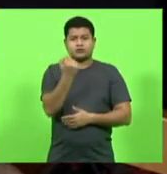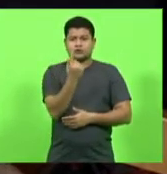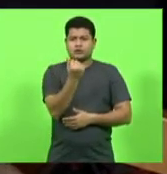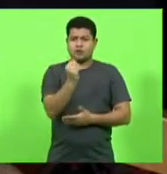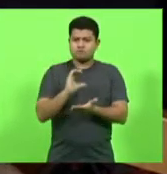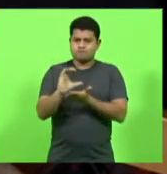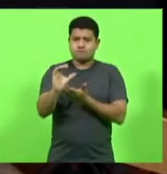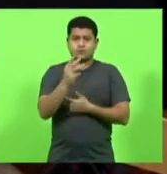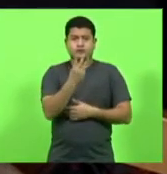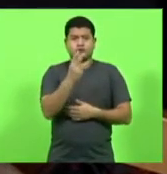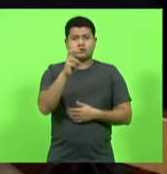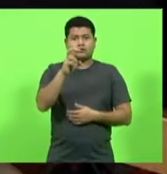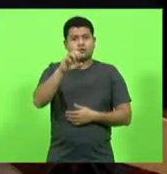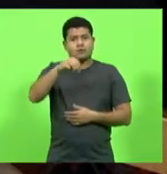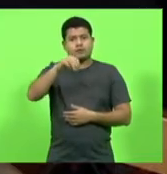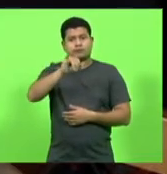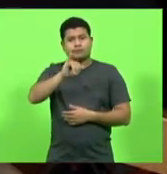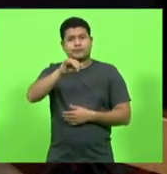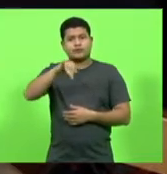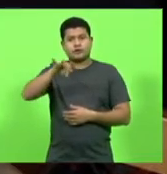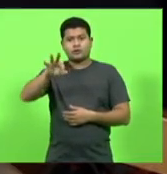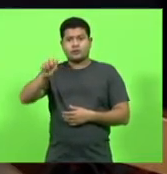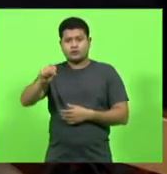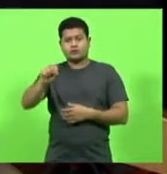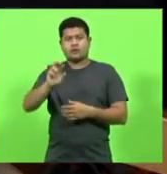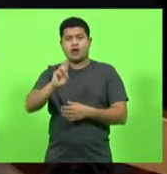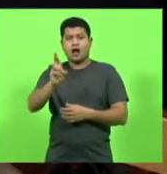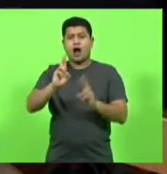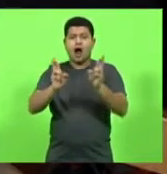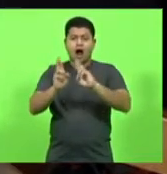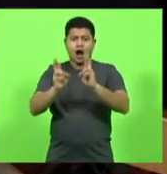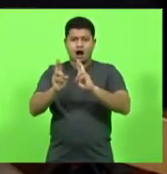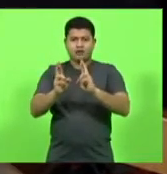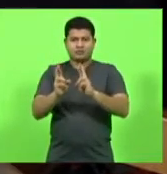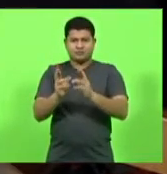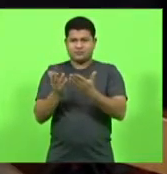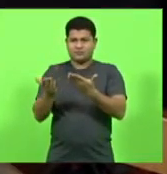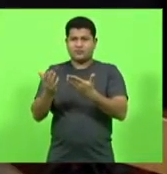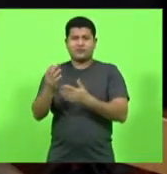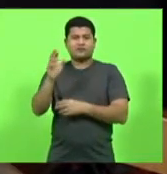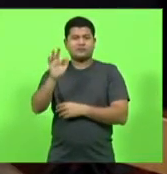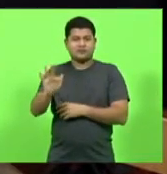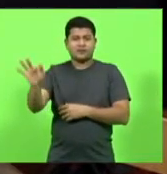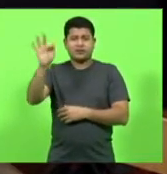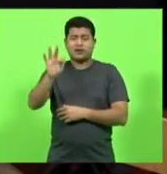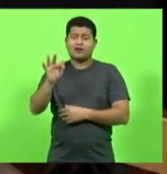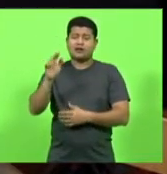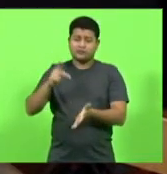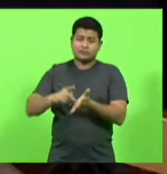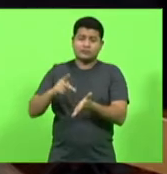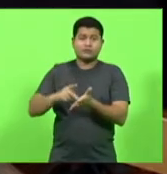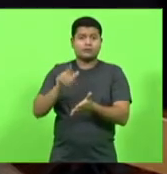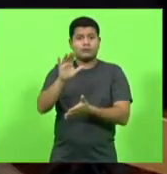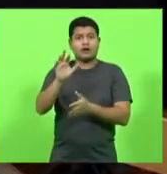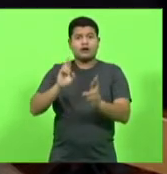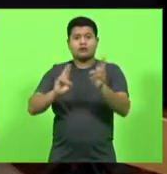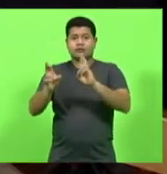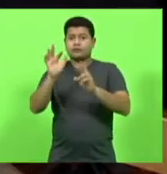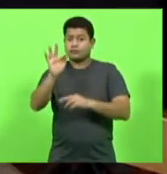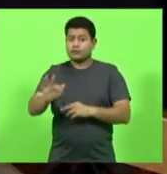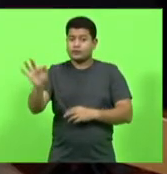milhões de reais em rodovias federais, é verdade, mas rodovias federais que são utilizadas